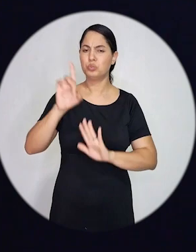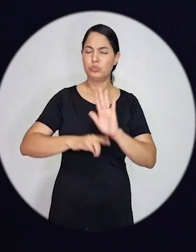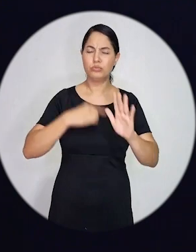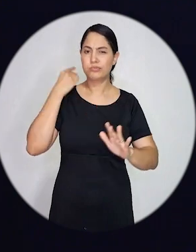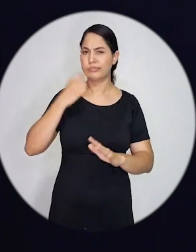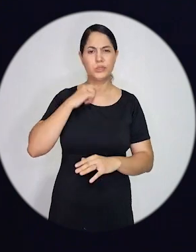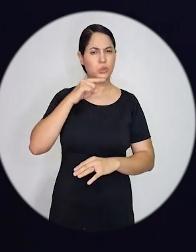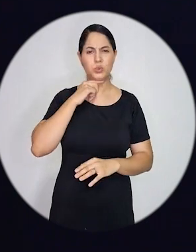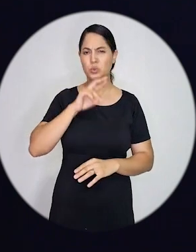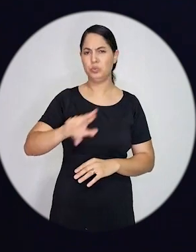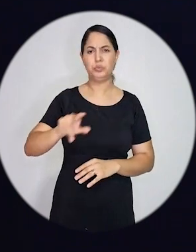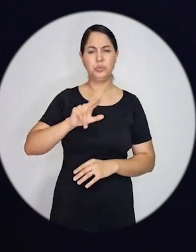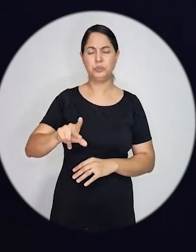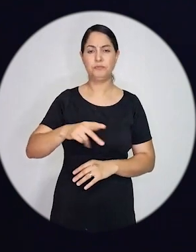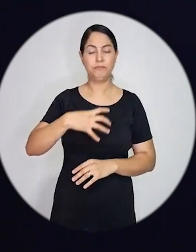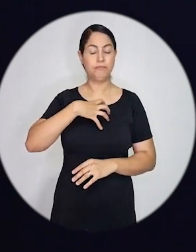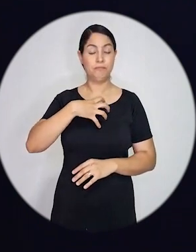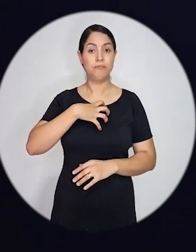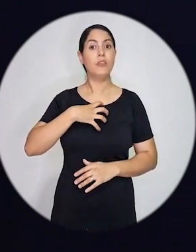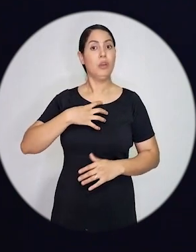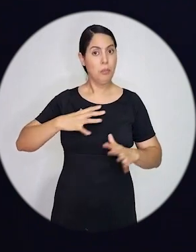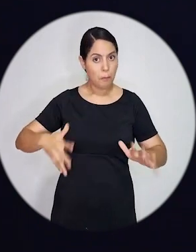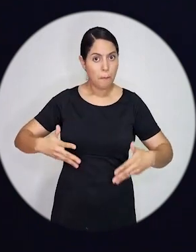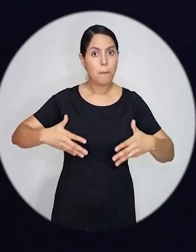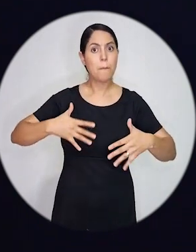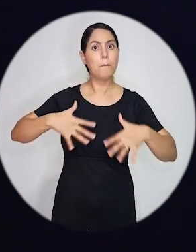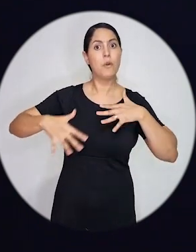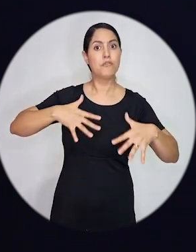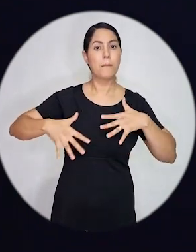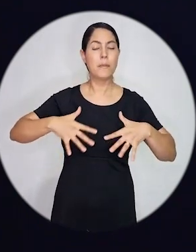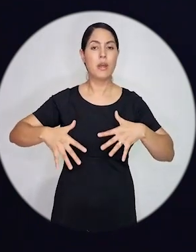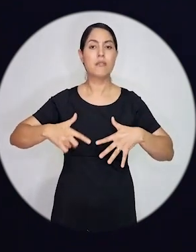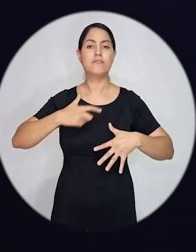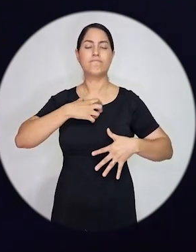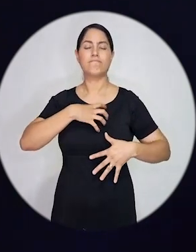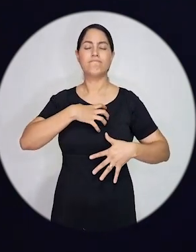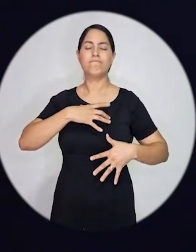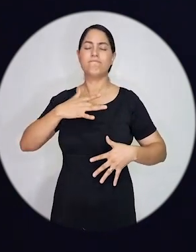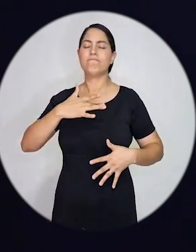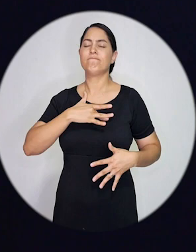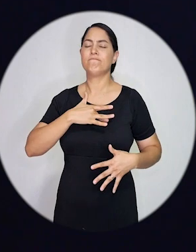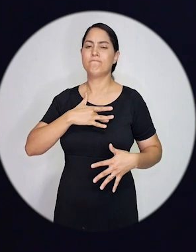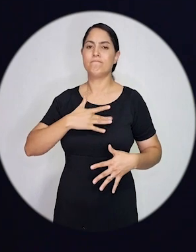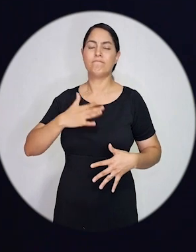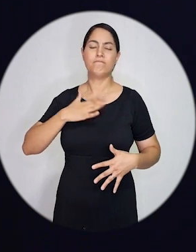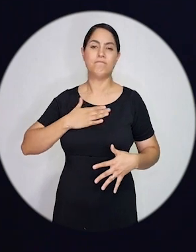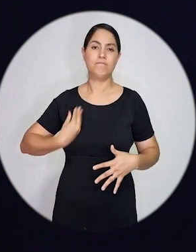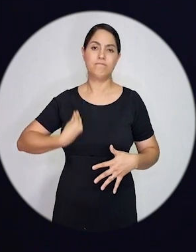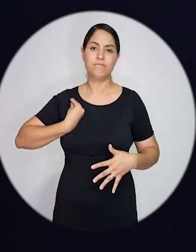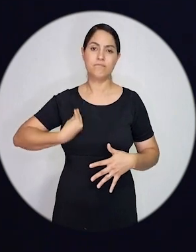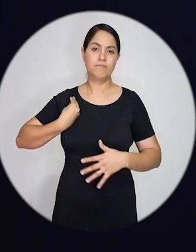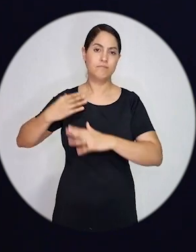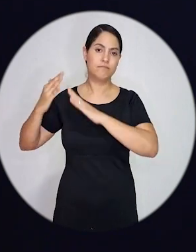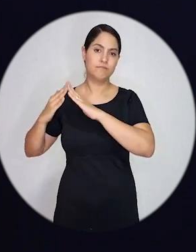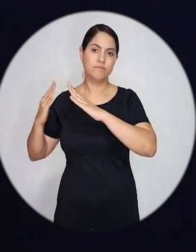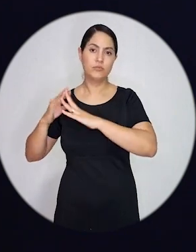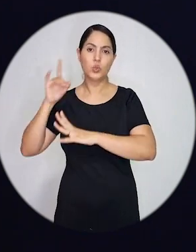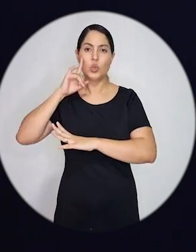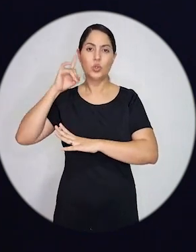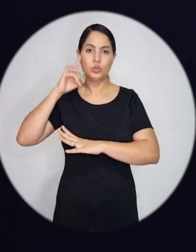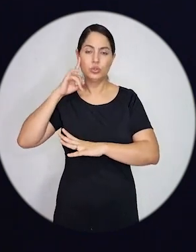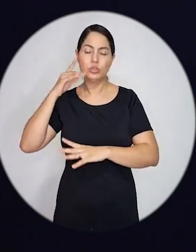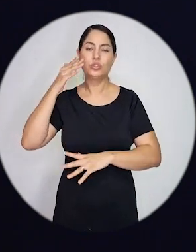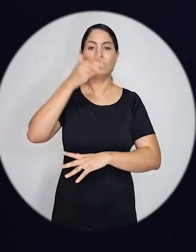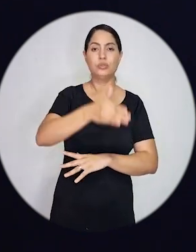A pauta das prerrogativas, não há dúvida que é a pauta que mais me move, me comove, me movimenta, me faz sair